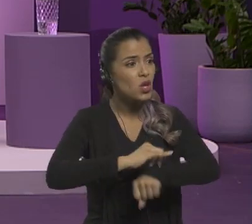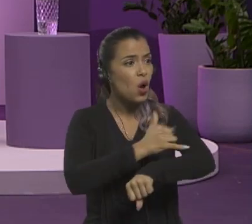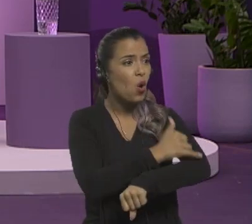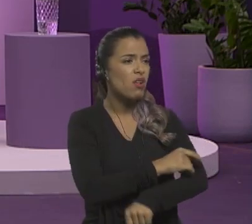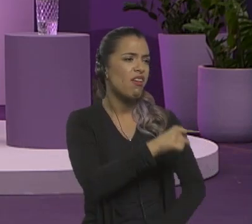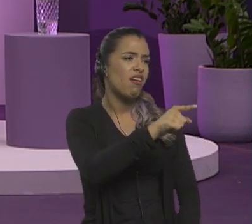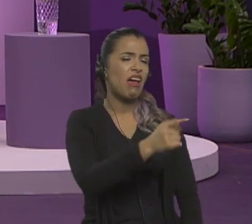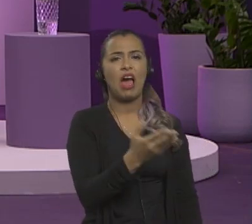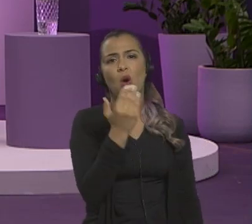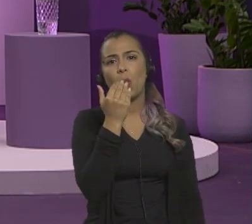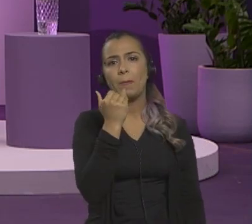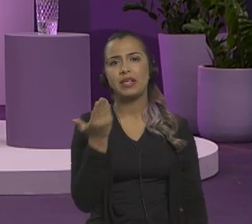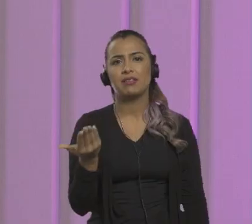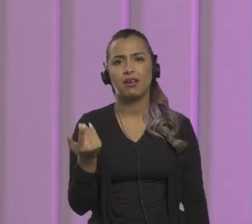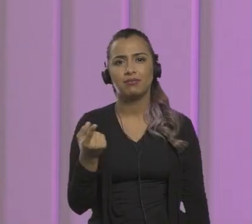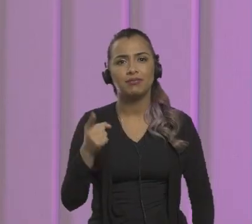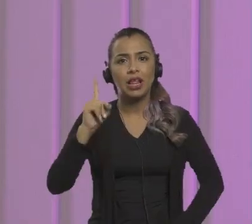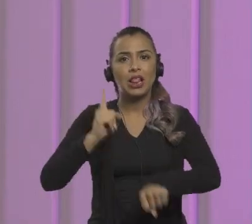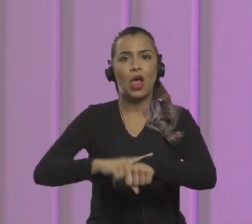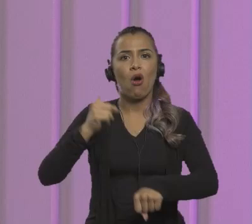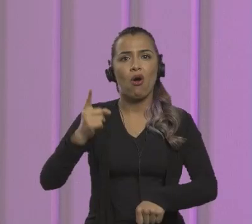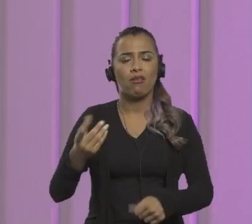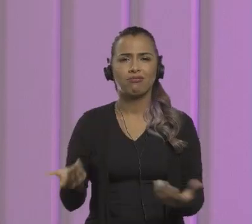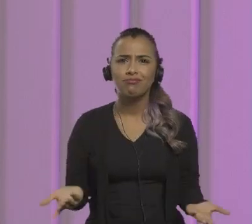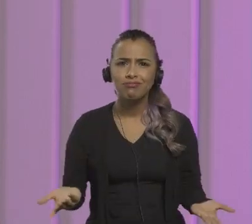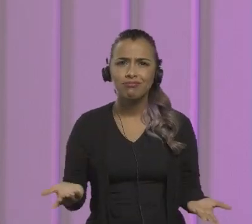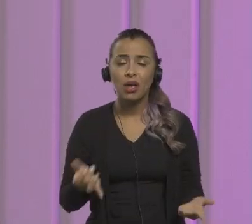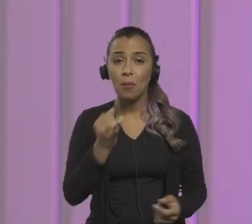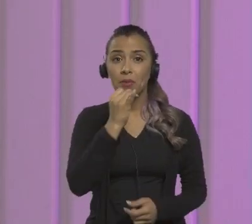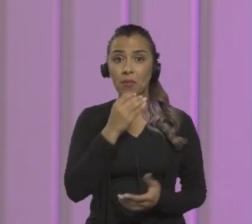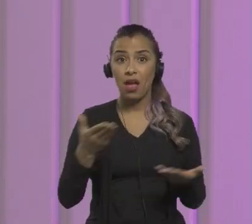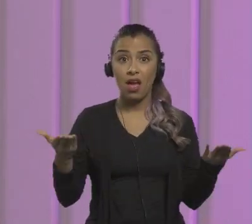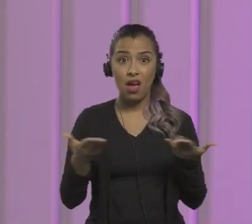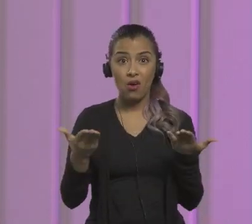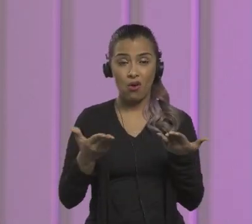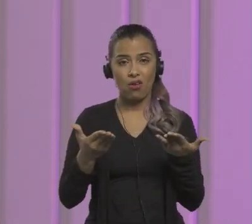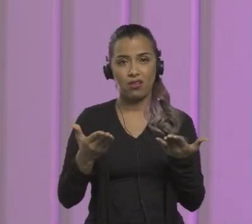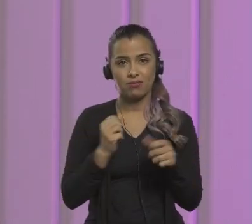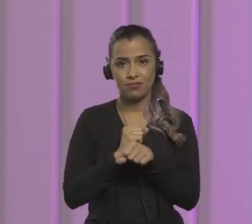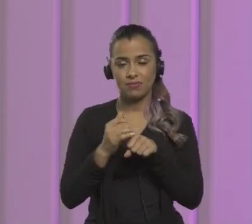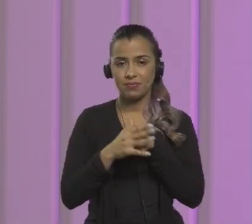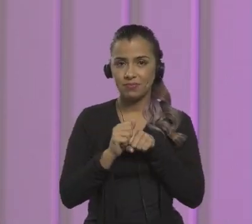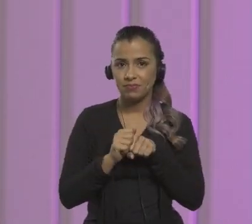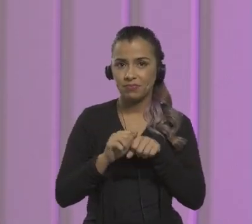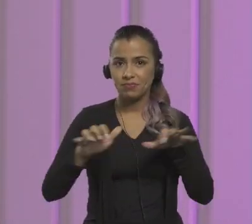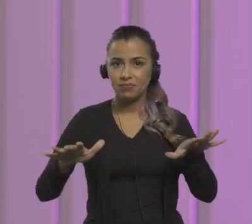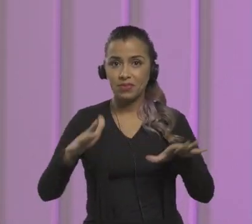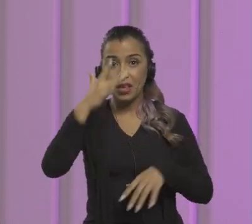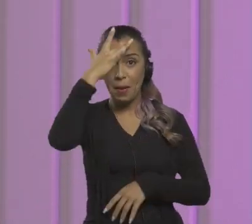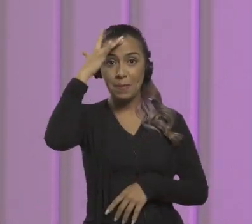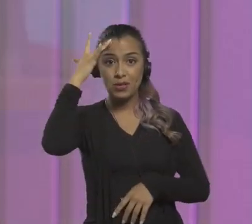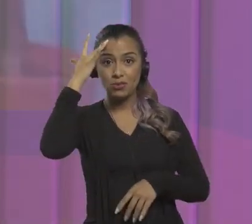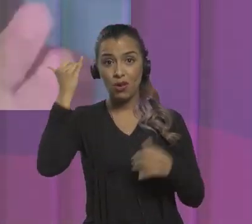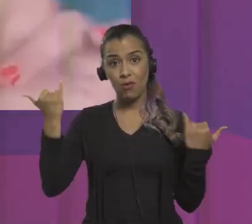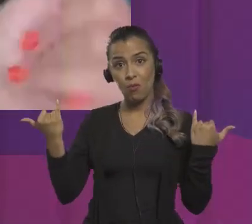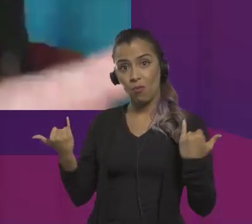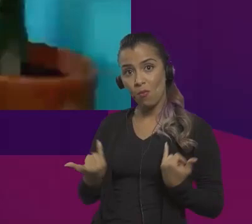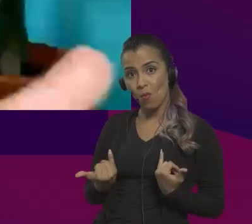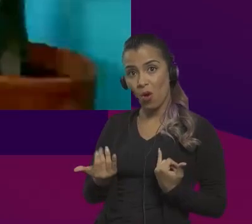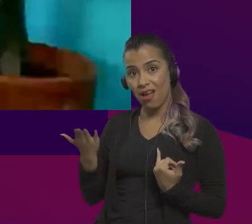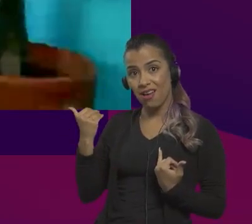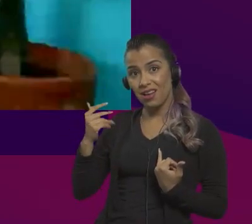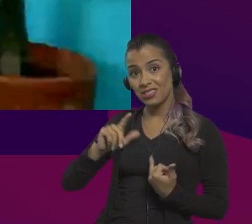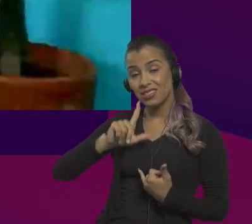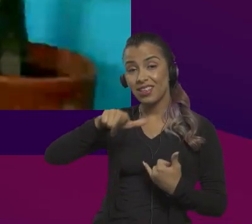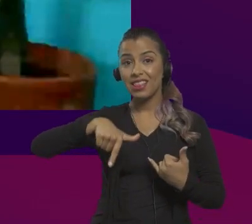gordice. Sabe, a gente viu agora na quarentena os memes gordofóbicos, as pessoas fazendo antes e depois. Primeiro que as pessoas achando que a quarentena ia acabar